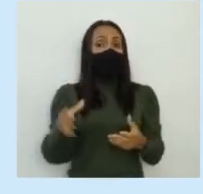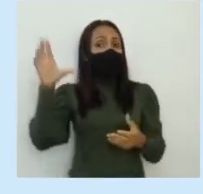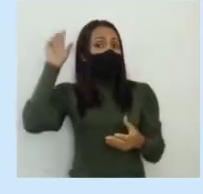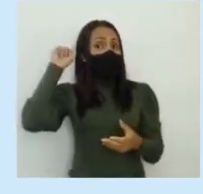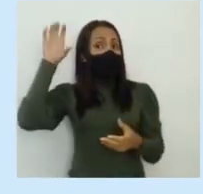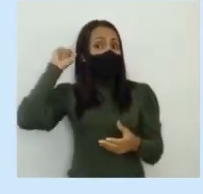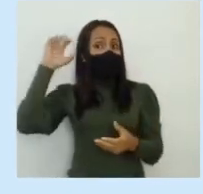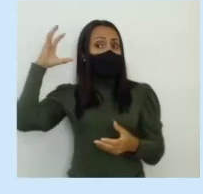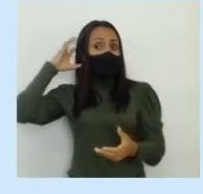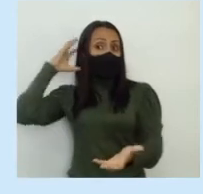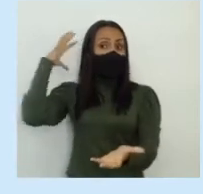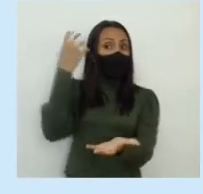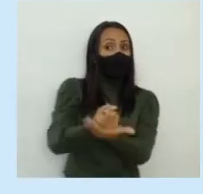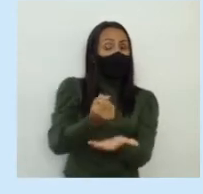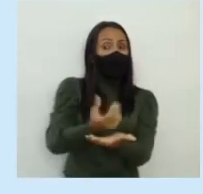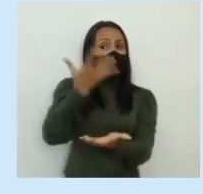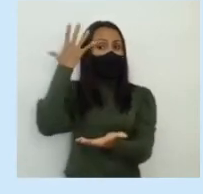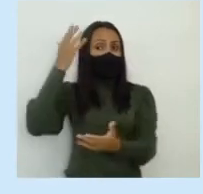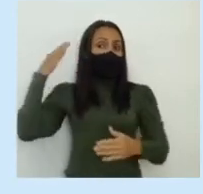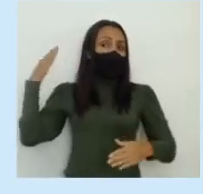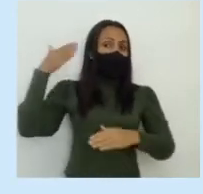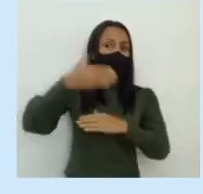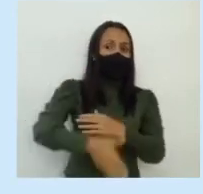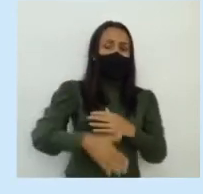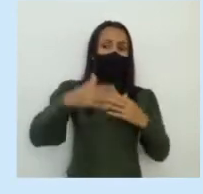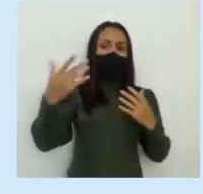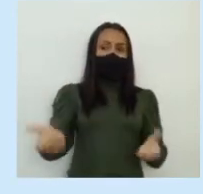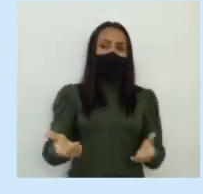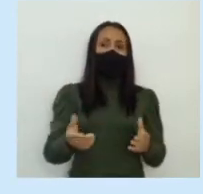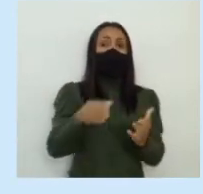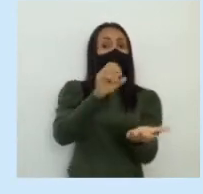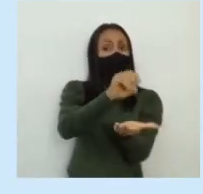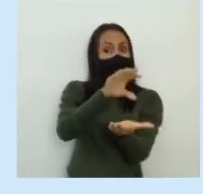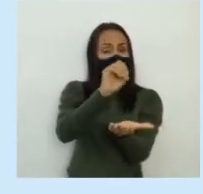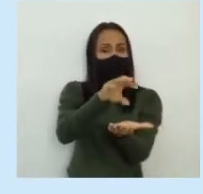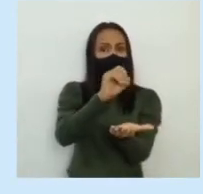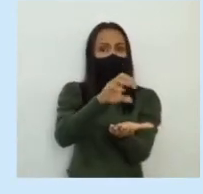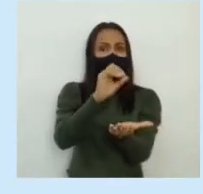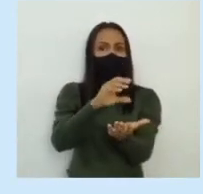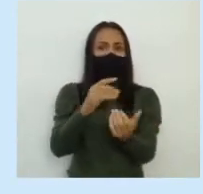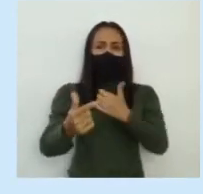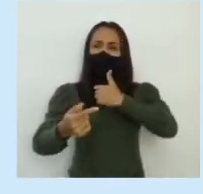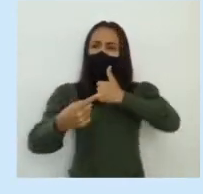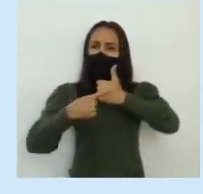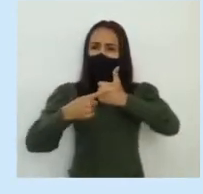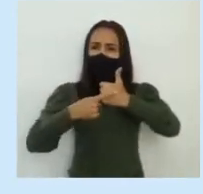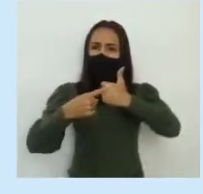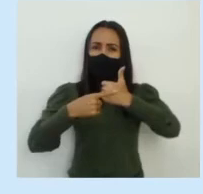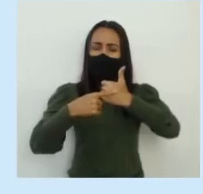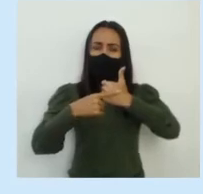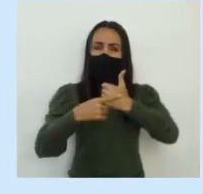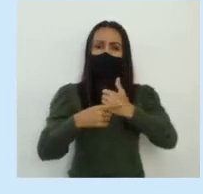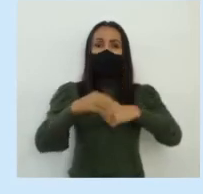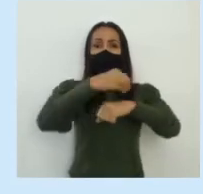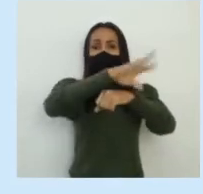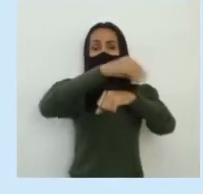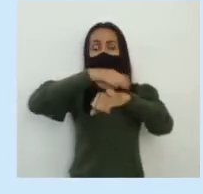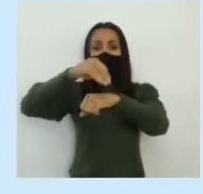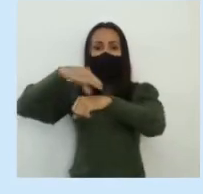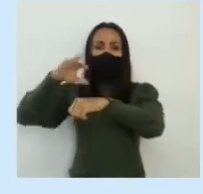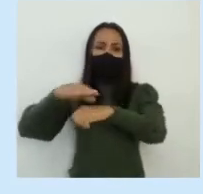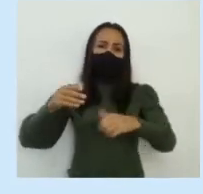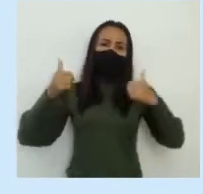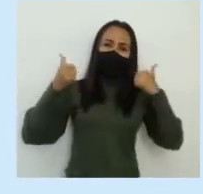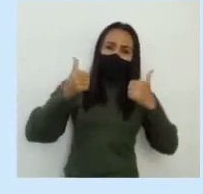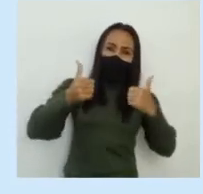nosso podcast, de entrarem na nossa página do EducaPE, curtirem, compartilharem, é muito bacana, tem muito conteúdo legal.